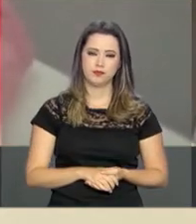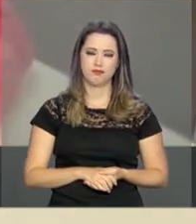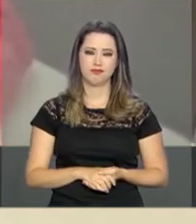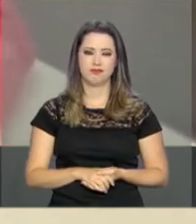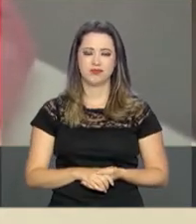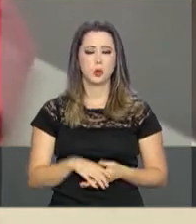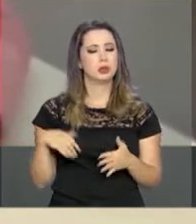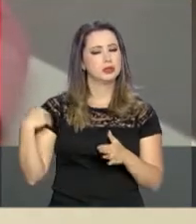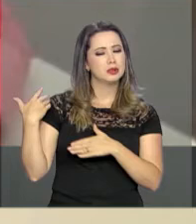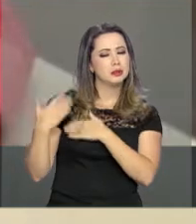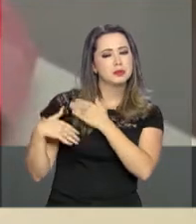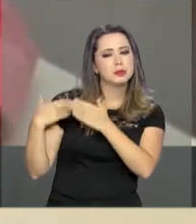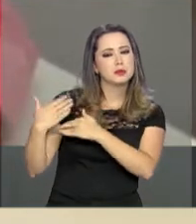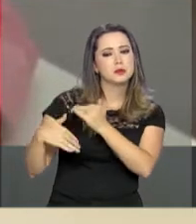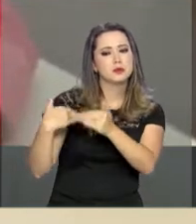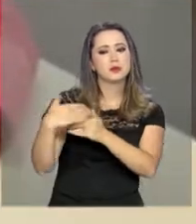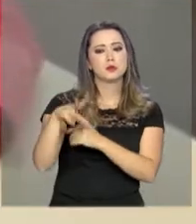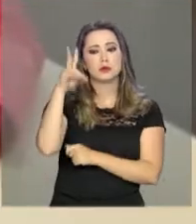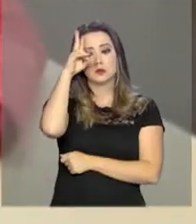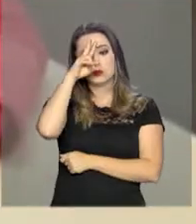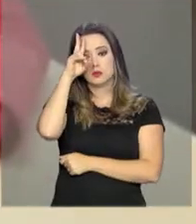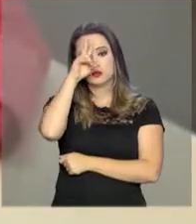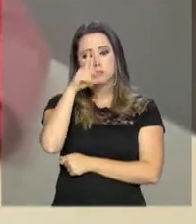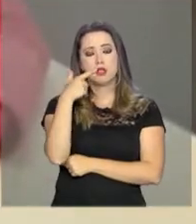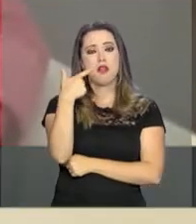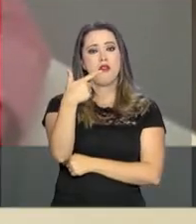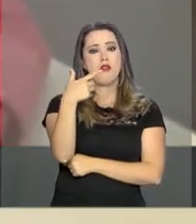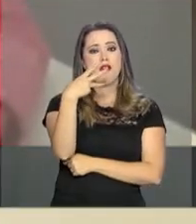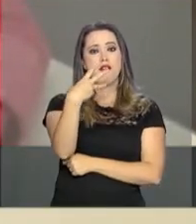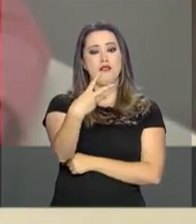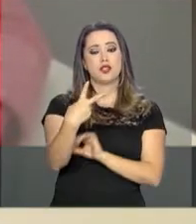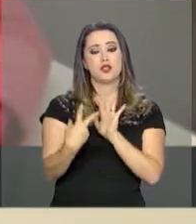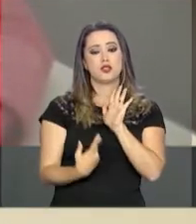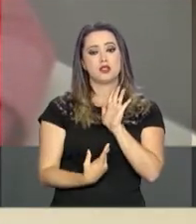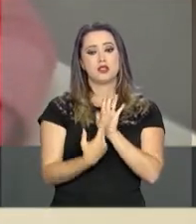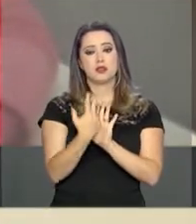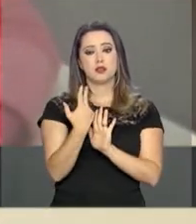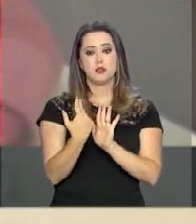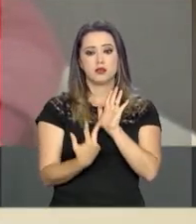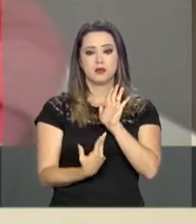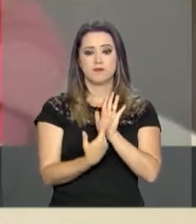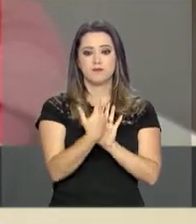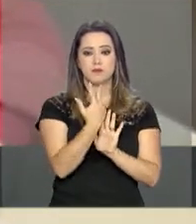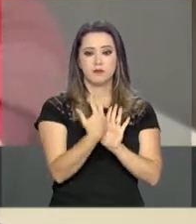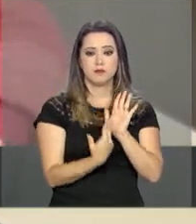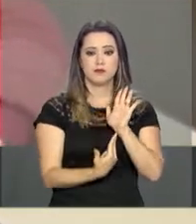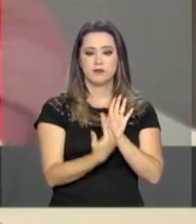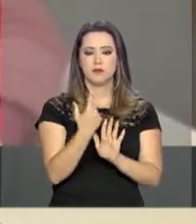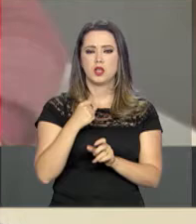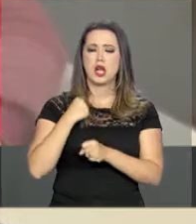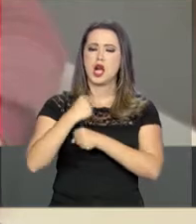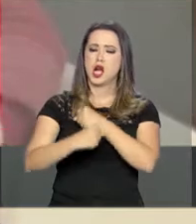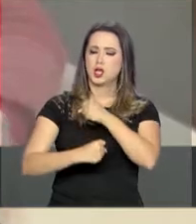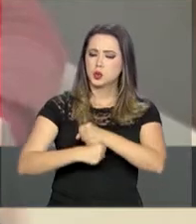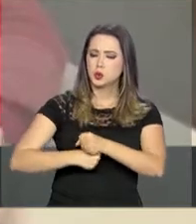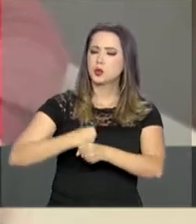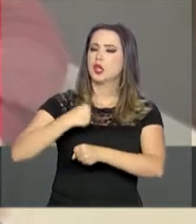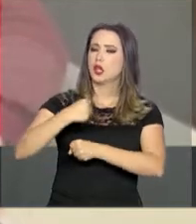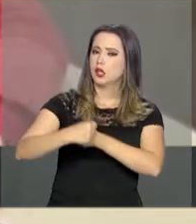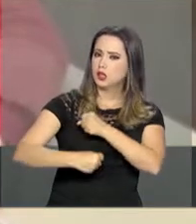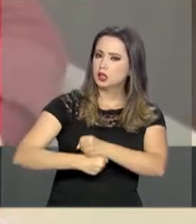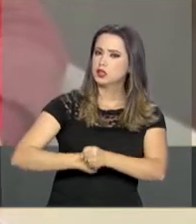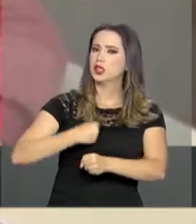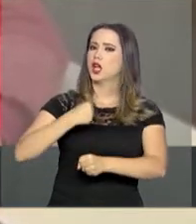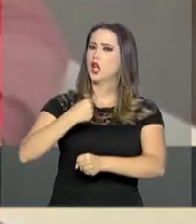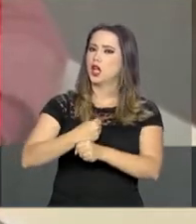Nessa minha trajetória toda, foram 23 cirurgias ortopédicas, anos e anos e